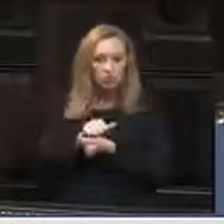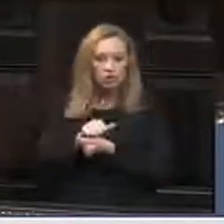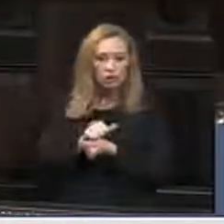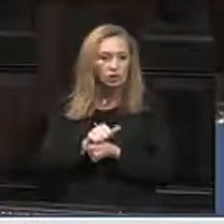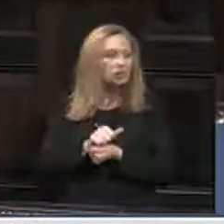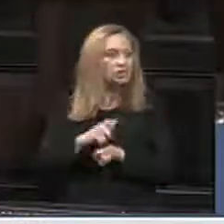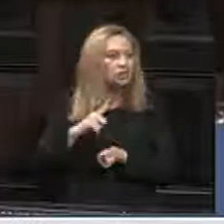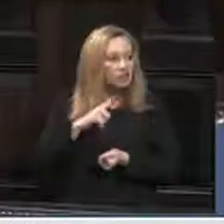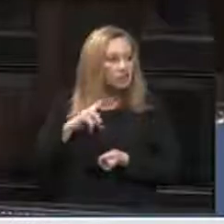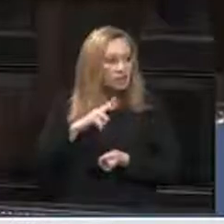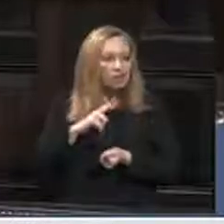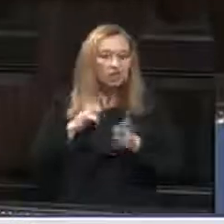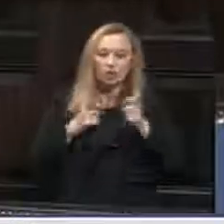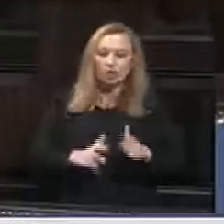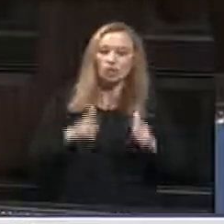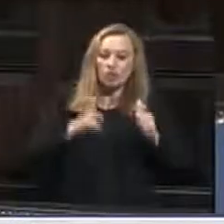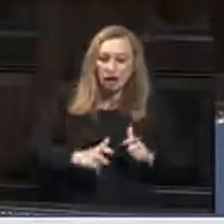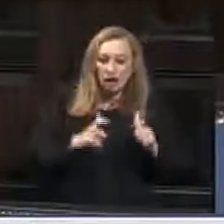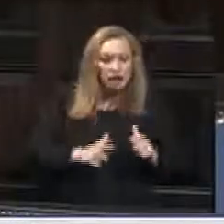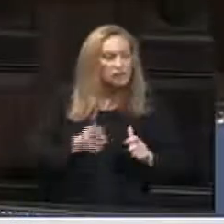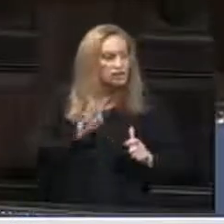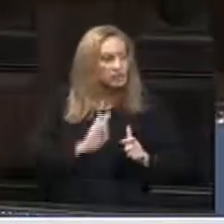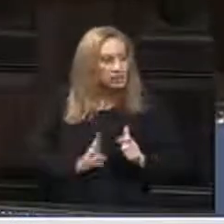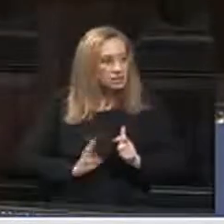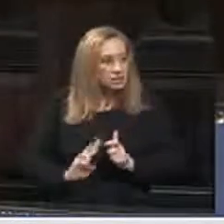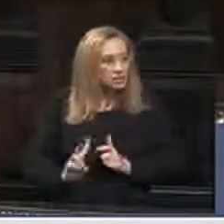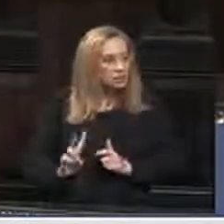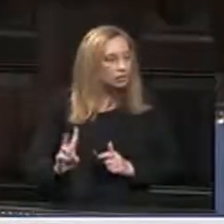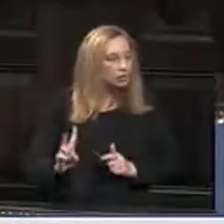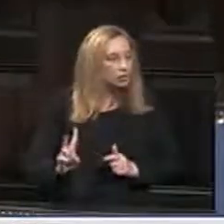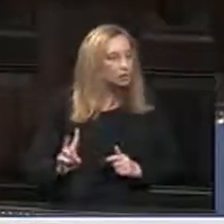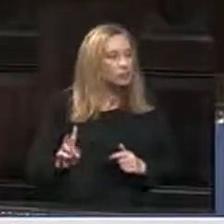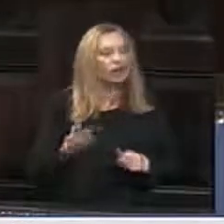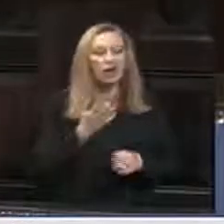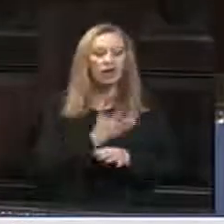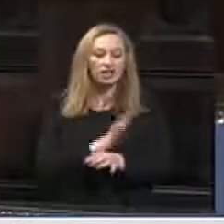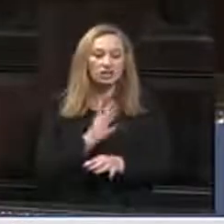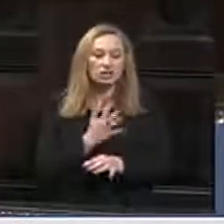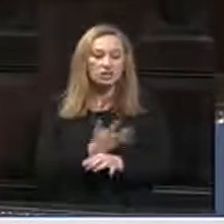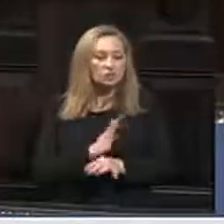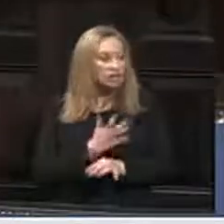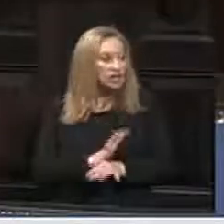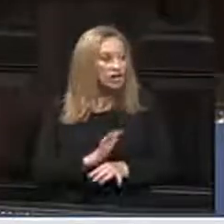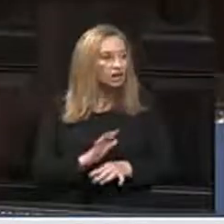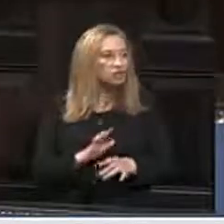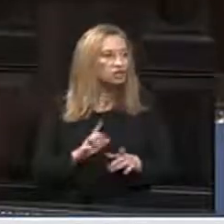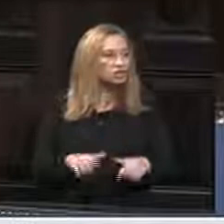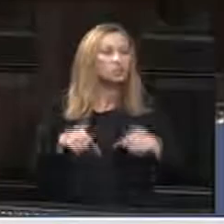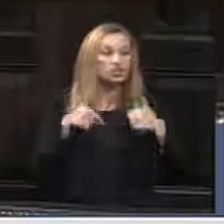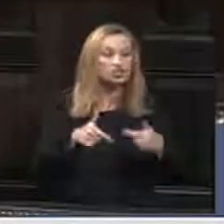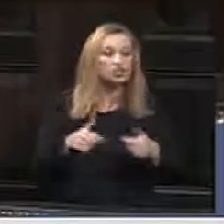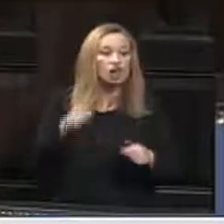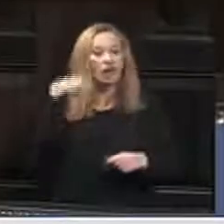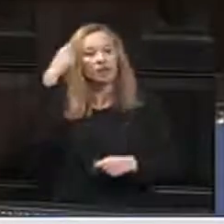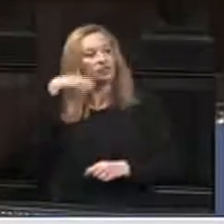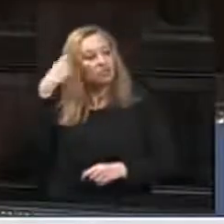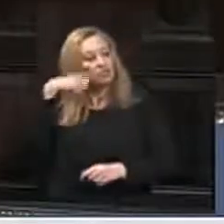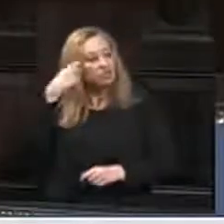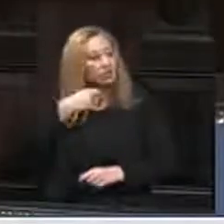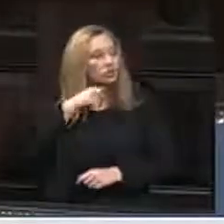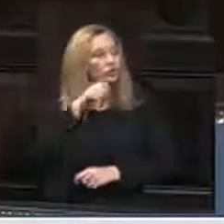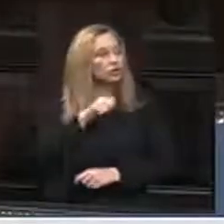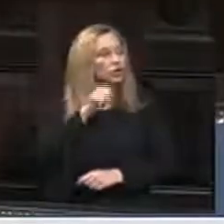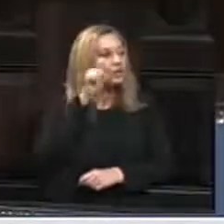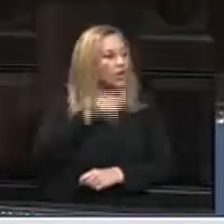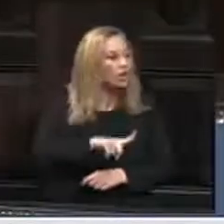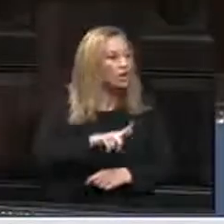cidades, eles vêm sendo ocupados exatamente por atividades e manifestações de caráter artístico. Isso daí é